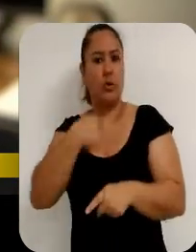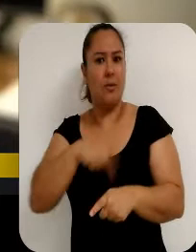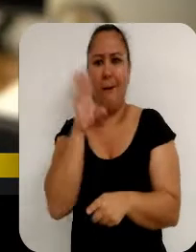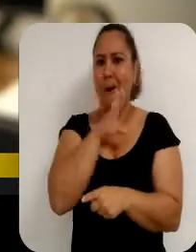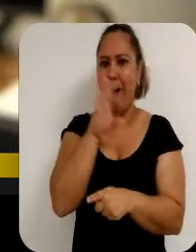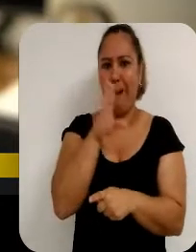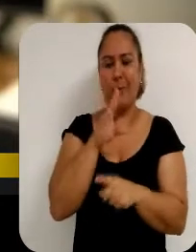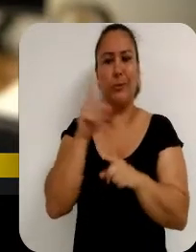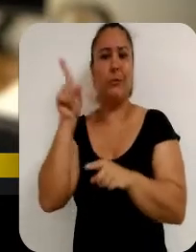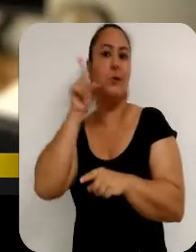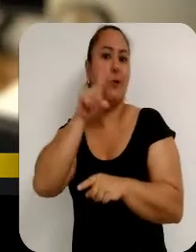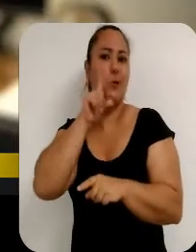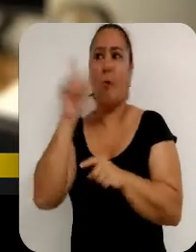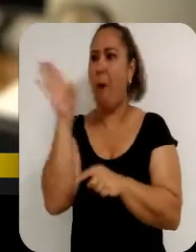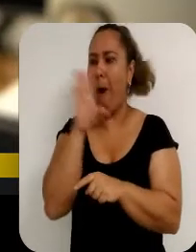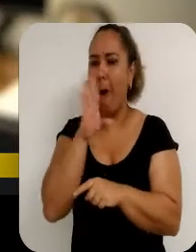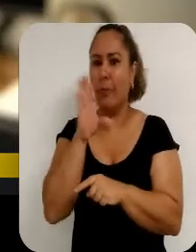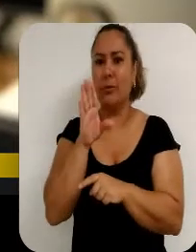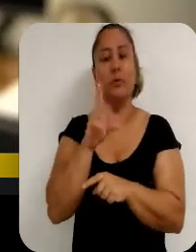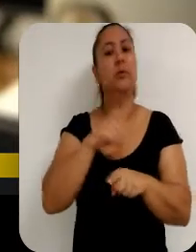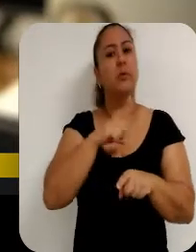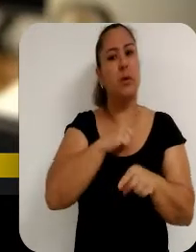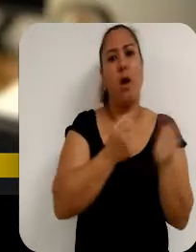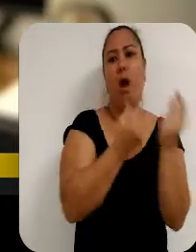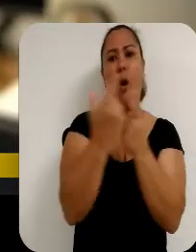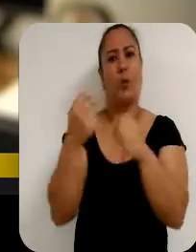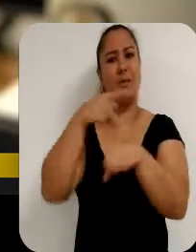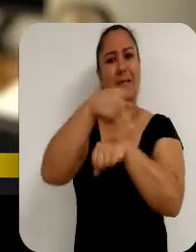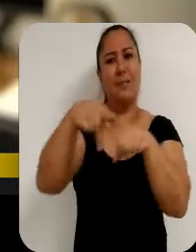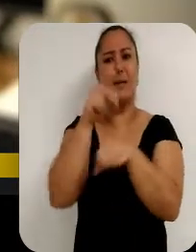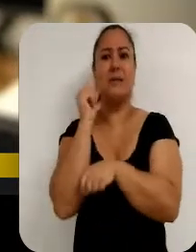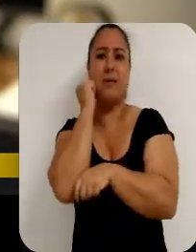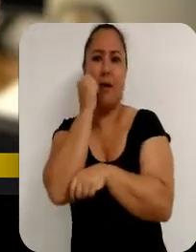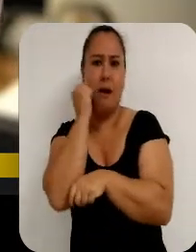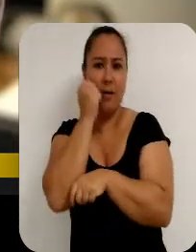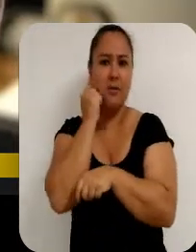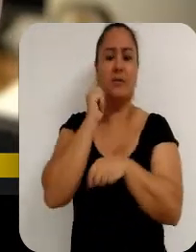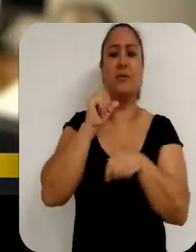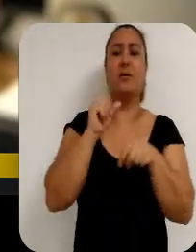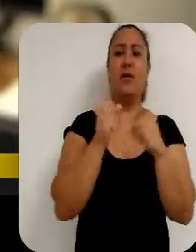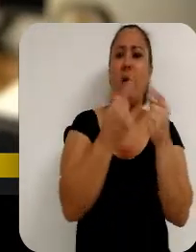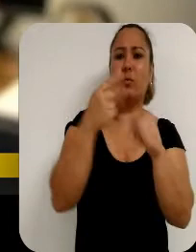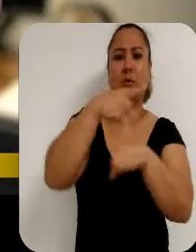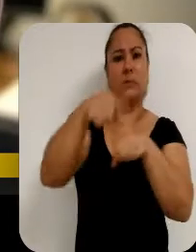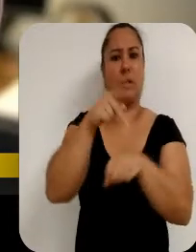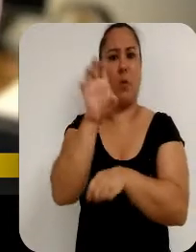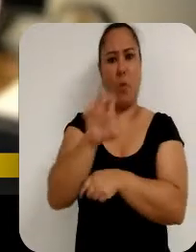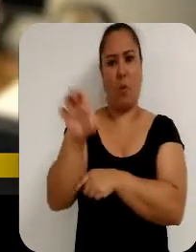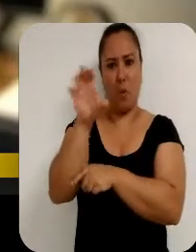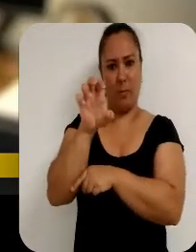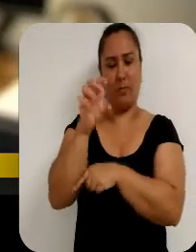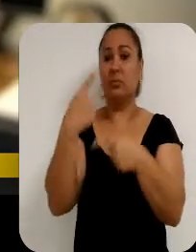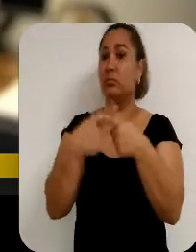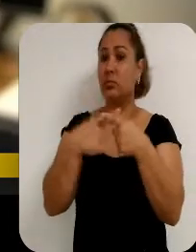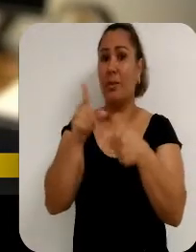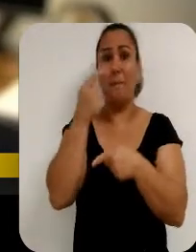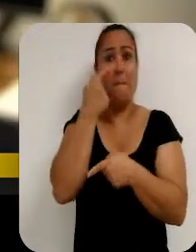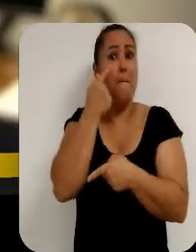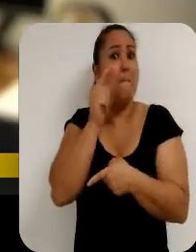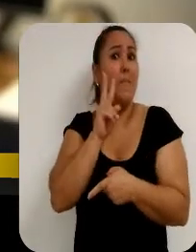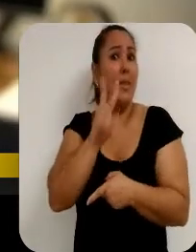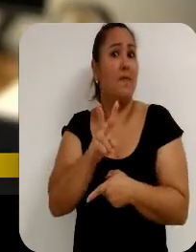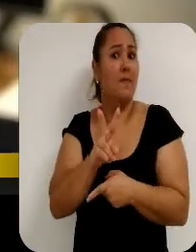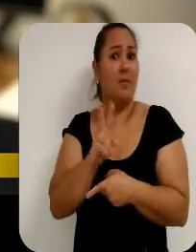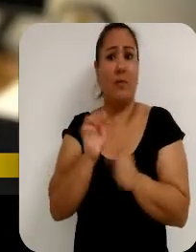como é o caso de alguns países asiáticos e europeus. Porque eles já anteviam, por esse tipo de estudo, que isso podia acontecer. Tem